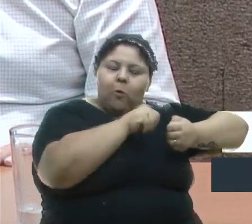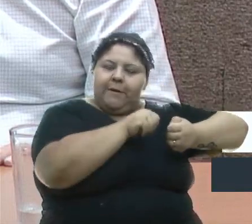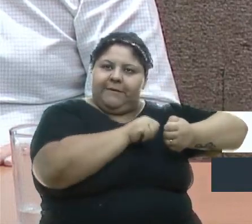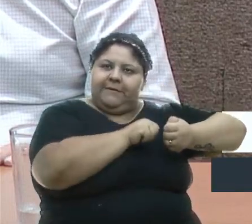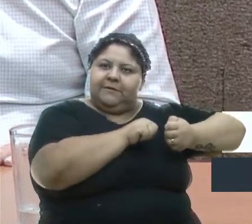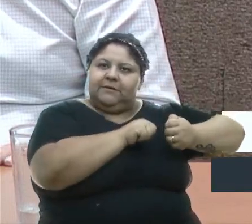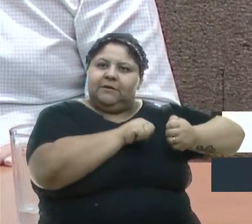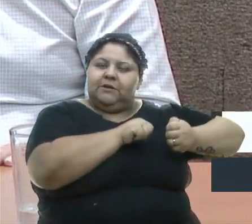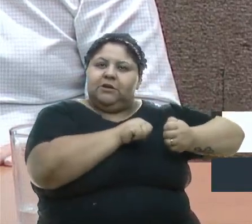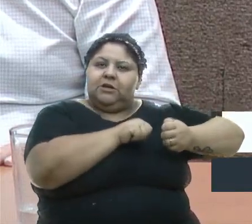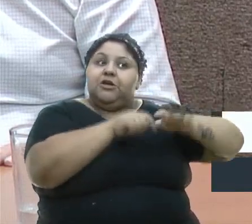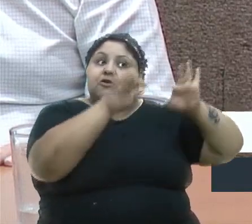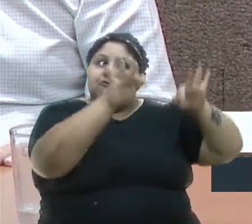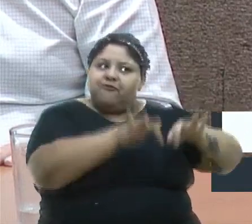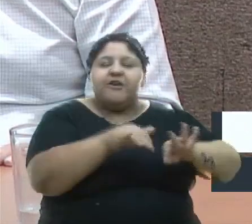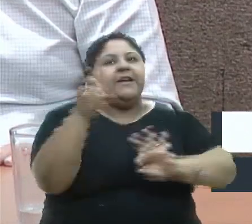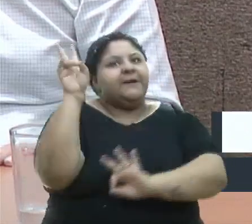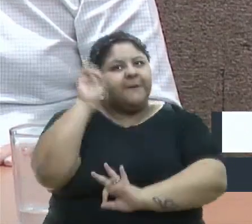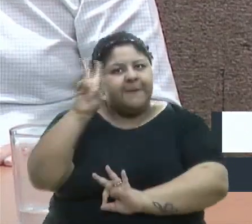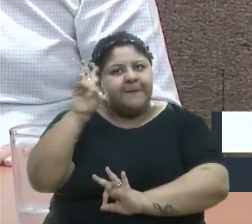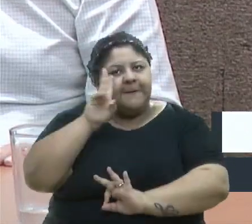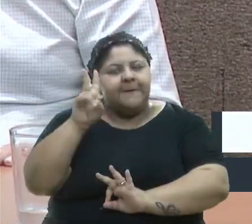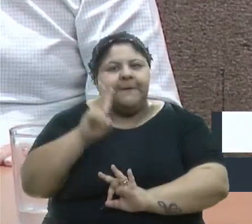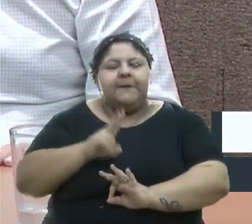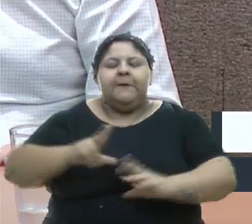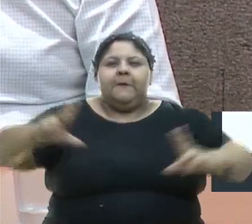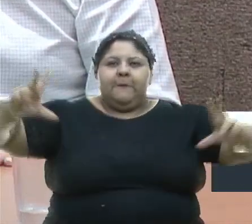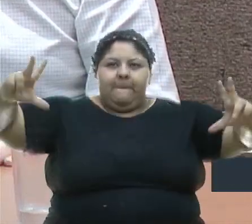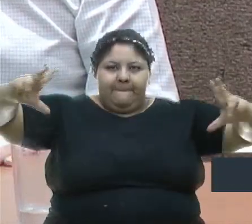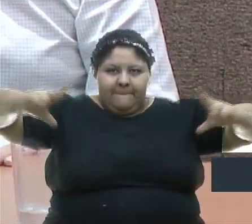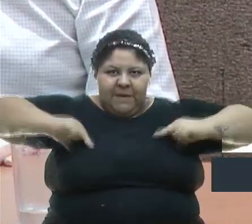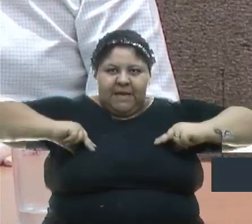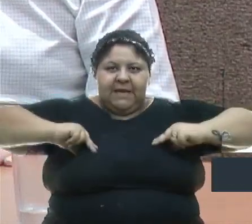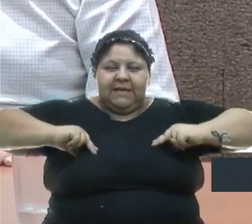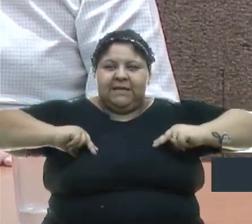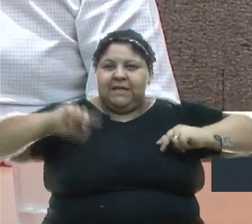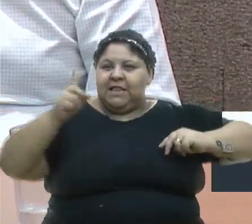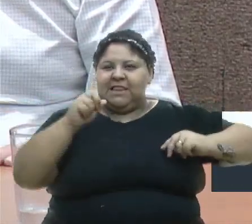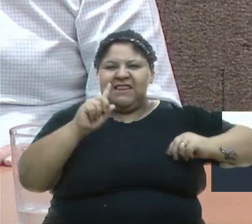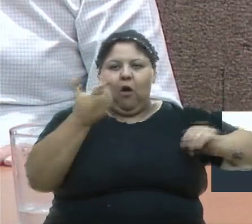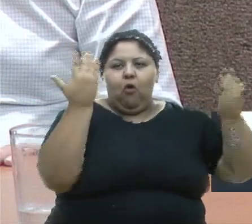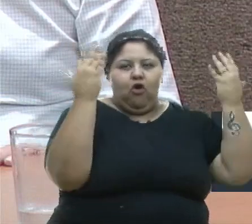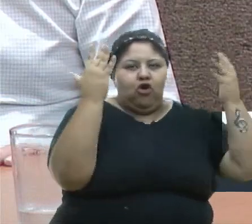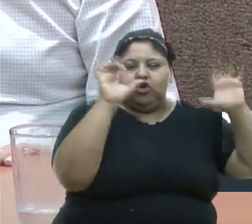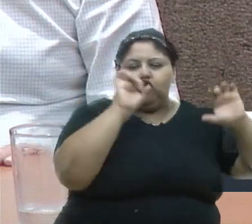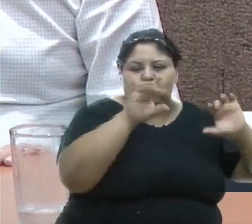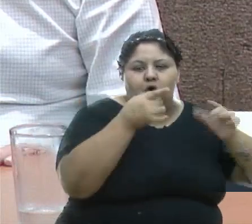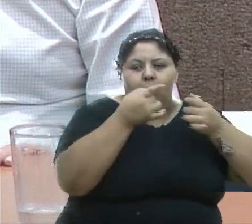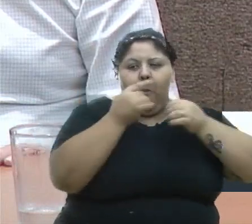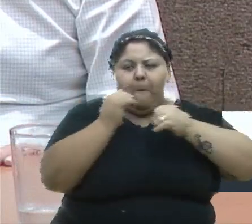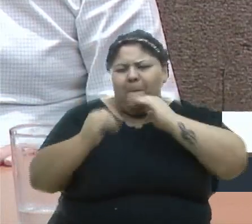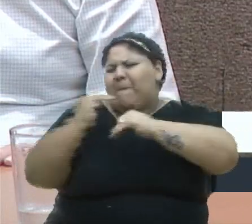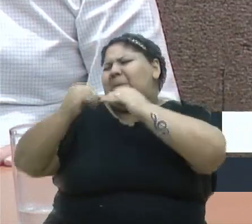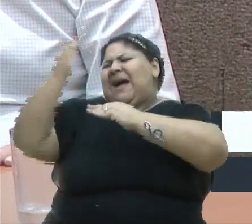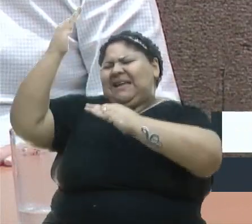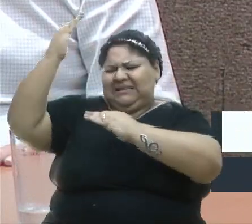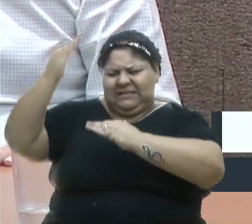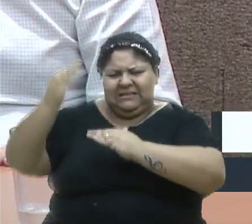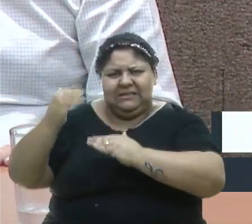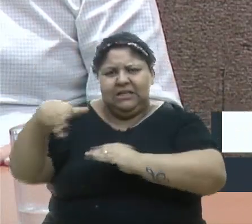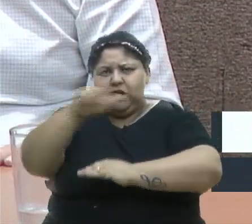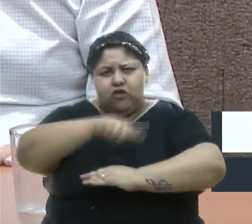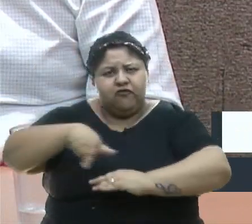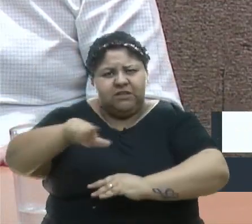e aquele desfecho merece realmente não uma salva de palmas, mas muito mais do que isso. Vocês